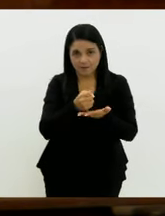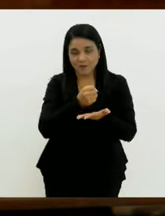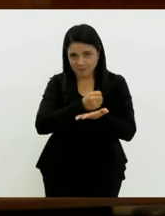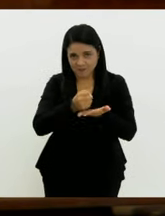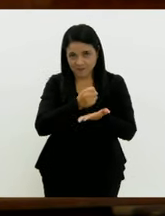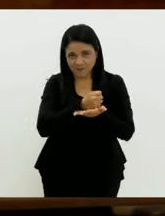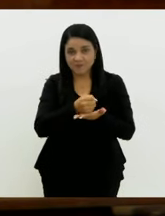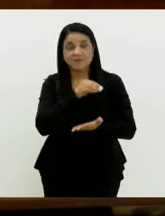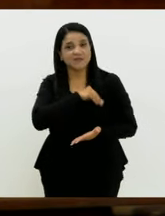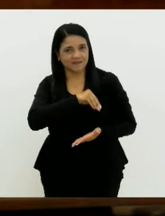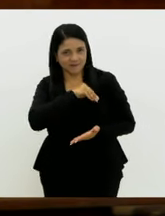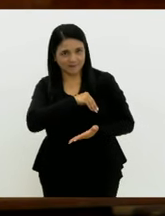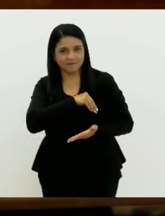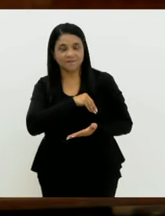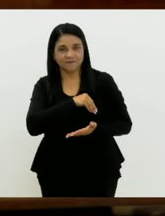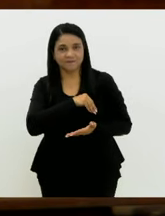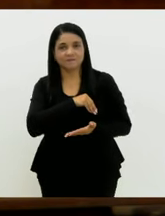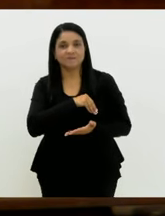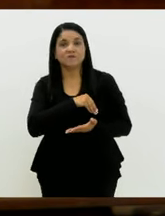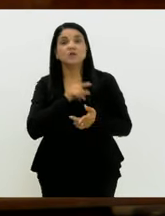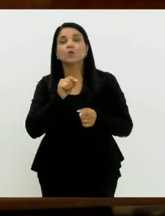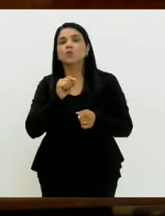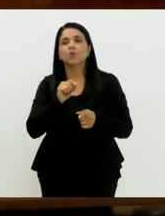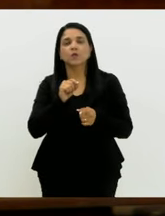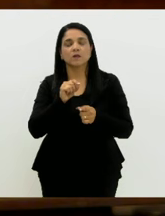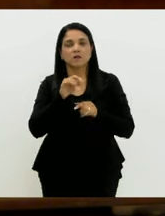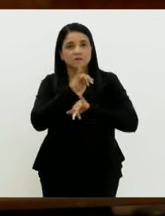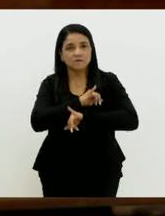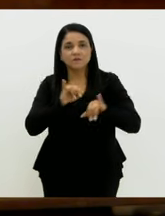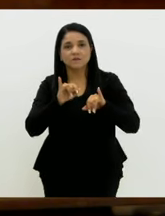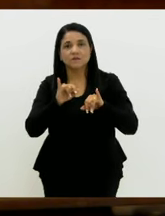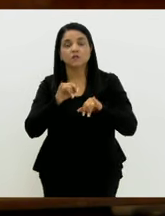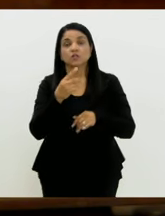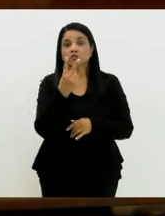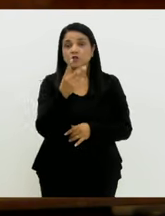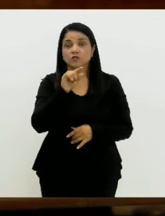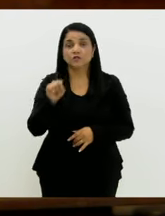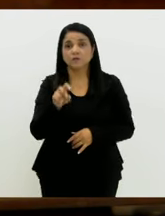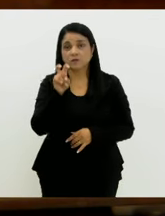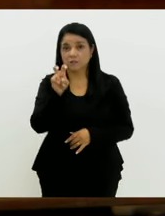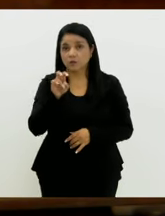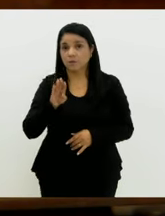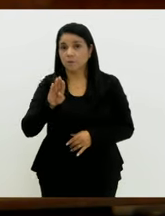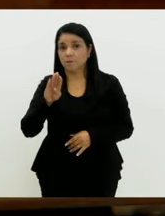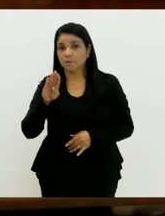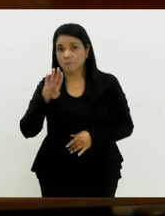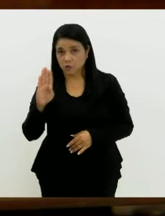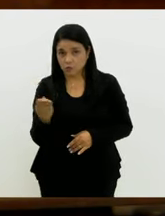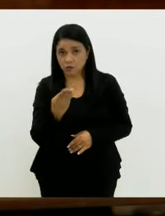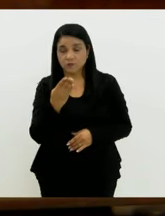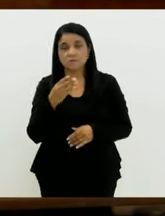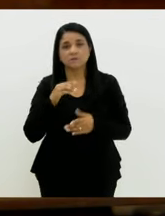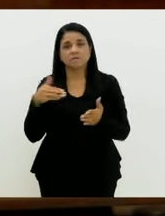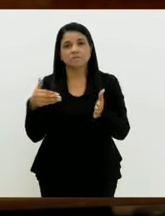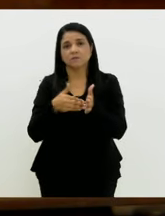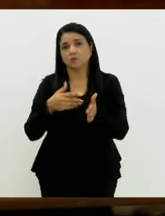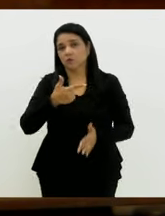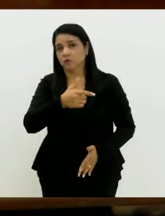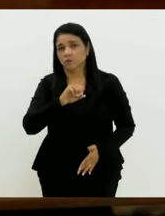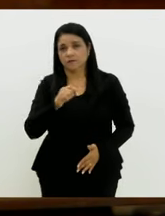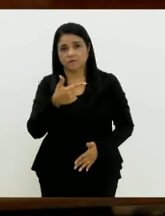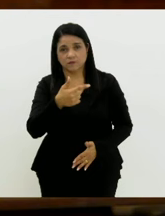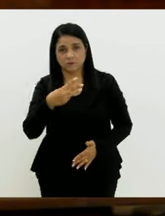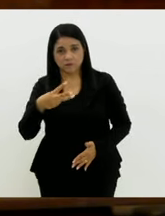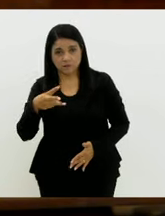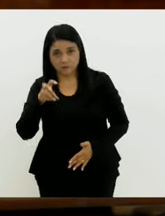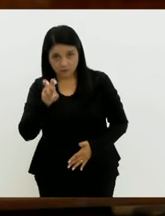podemos citar, por exemplo, o aporte de 2,5 bilhões até 2025 divulgados pela